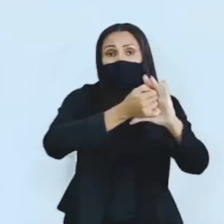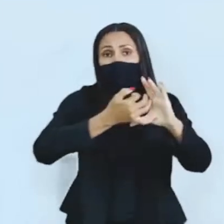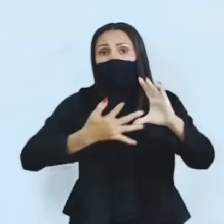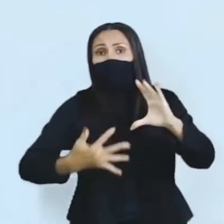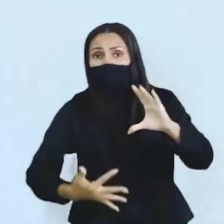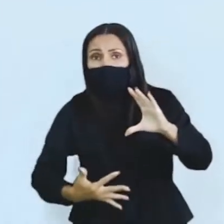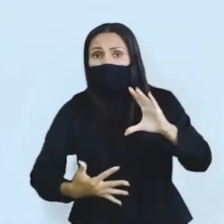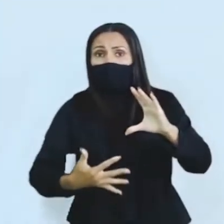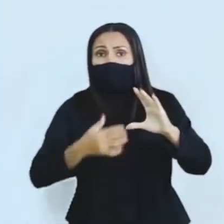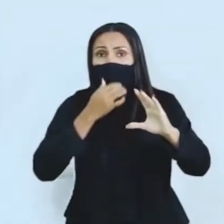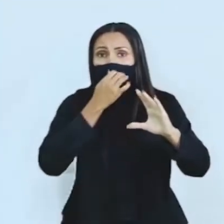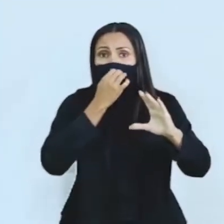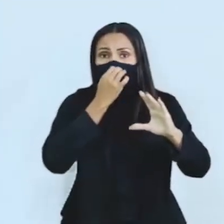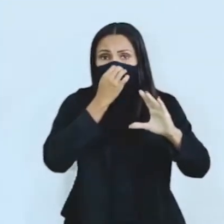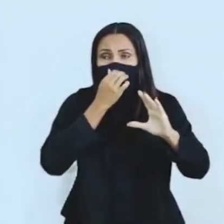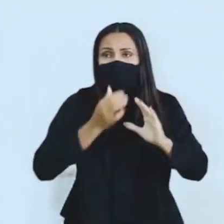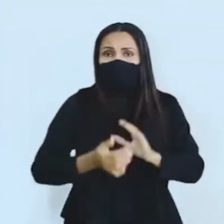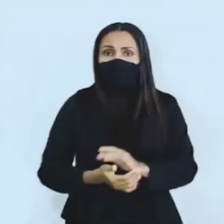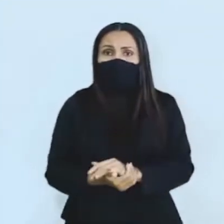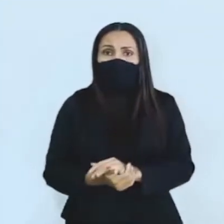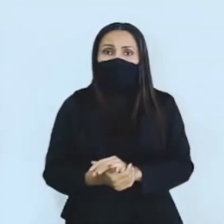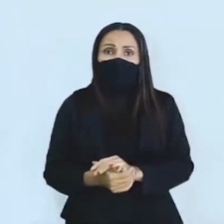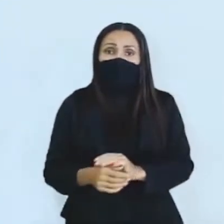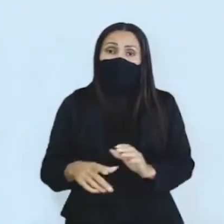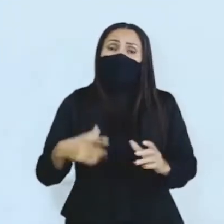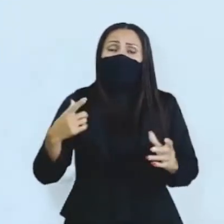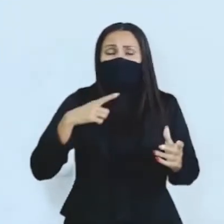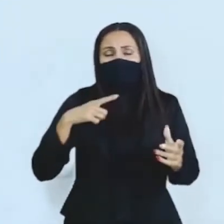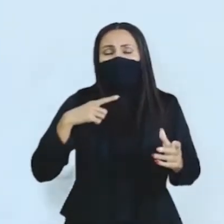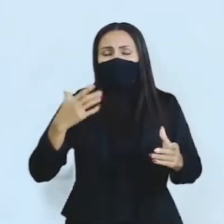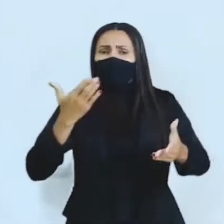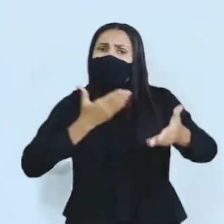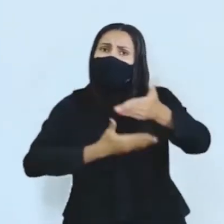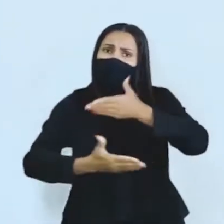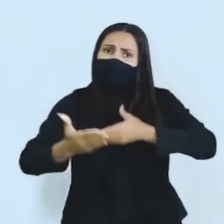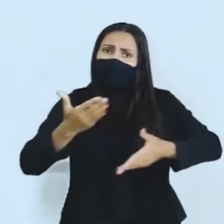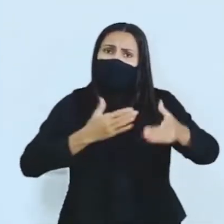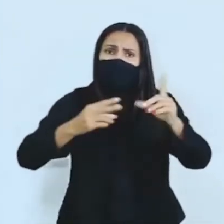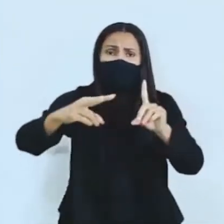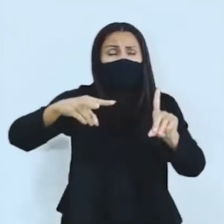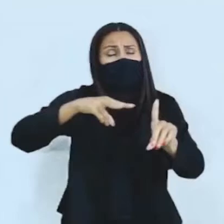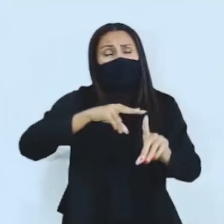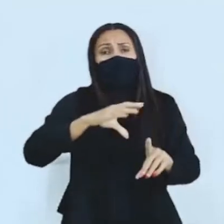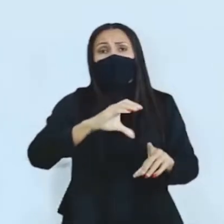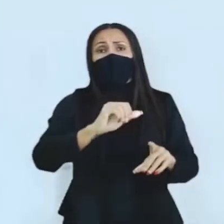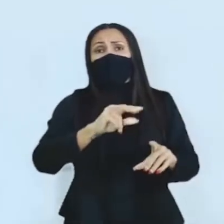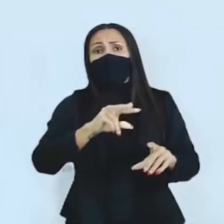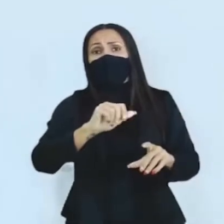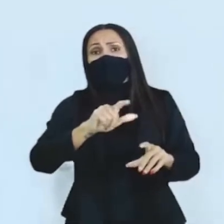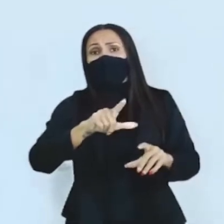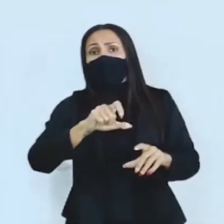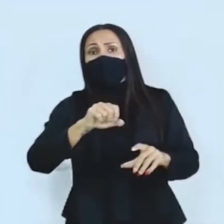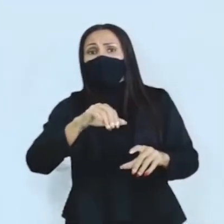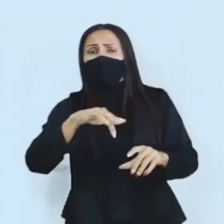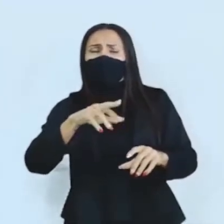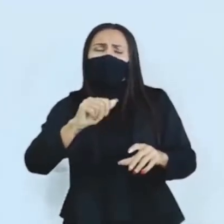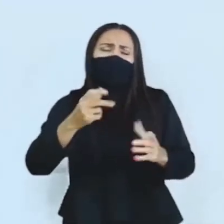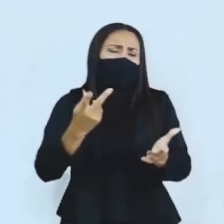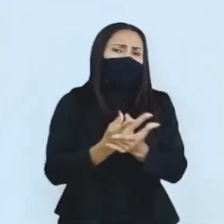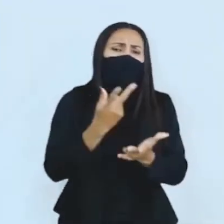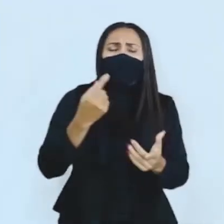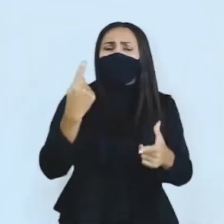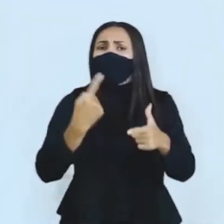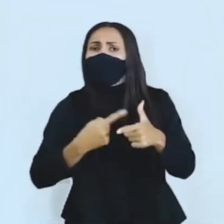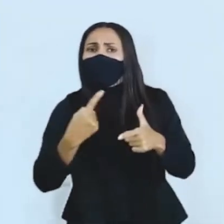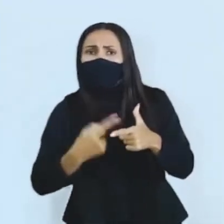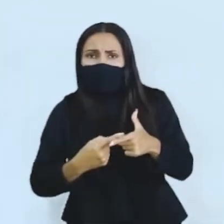características, né, que estão relacionadas com a perspectiva cavaleira. E por que é que ocorre essa